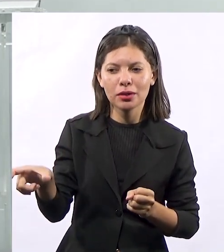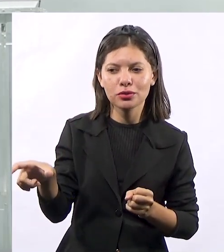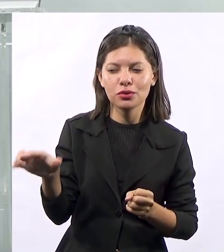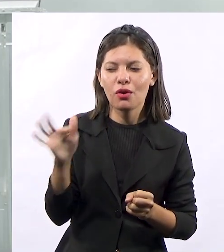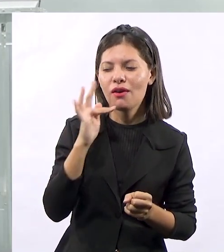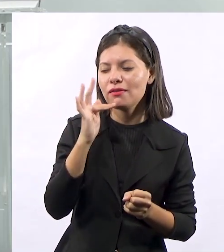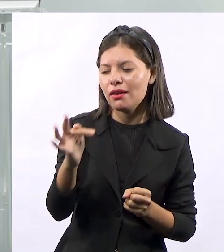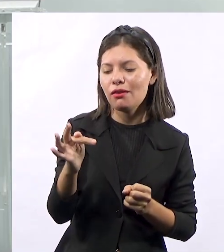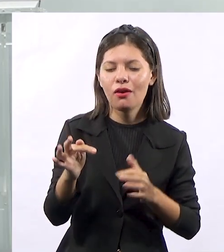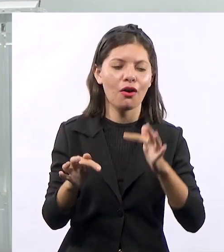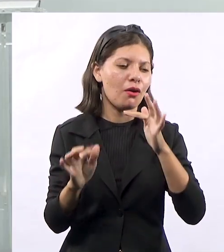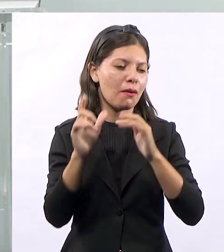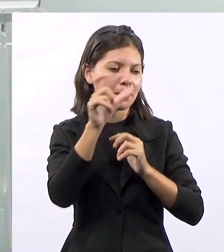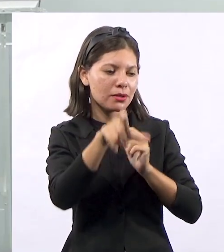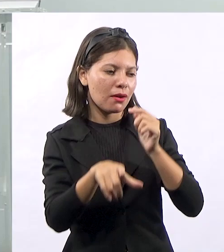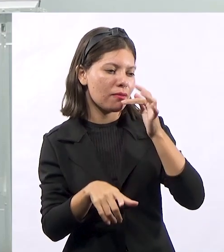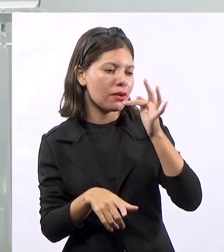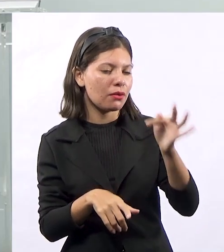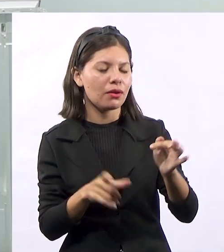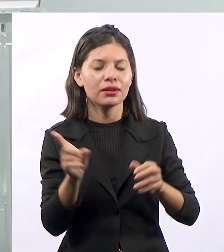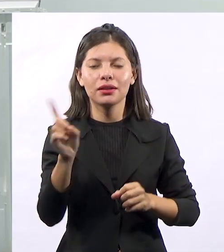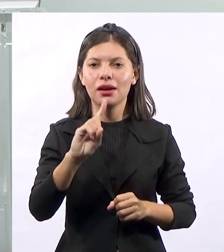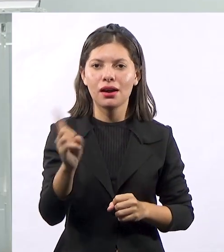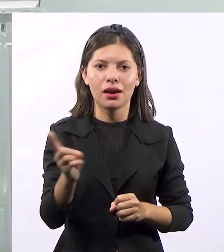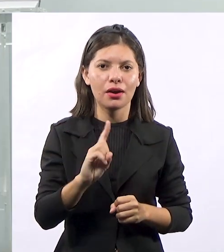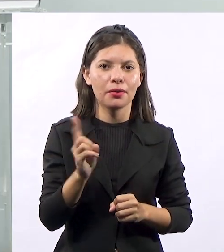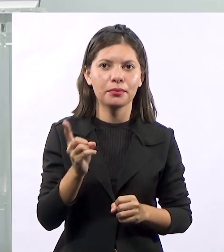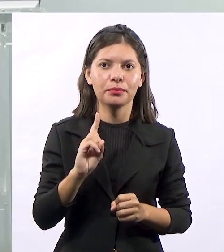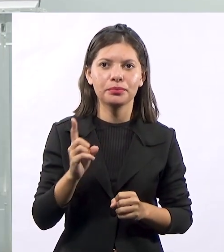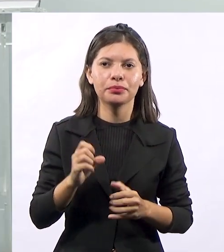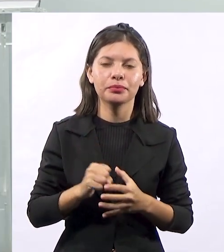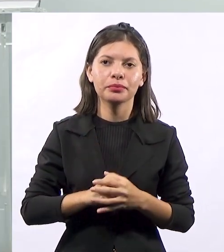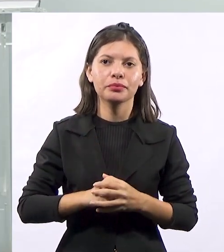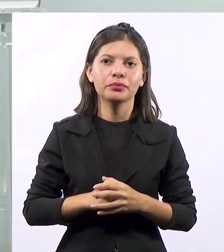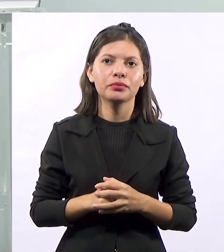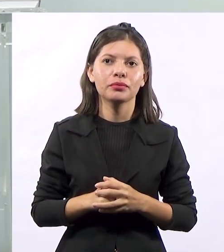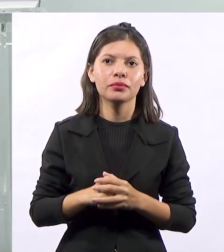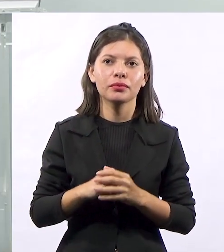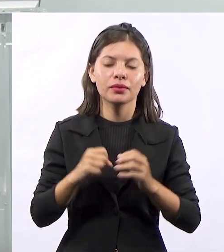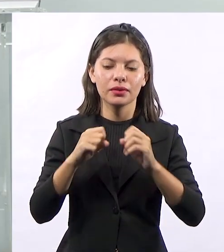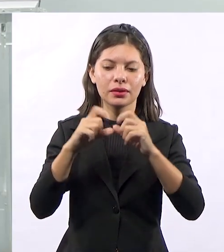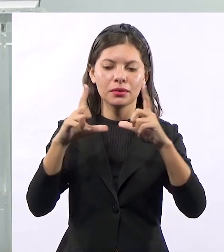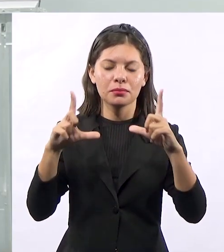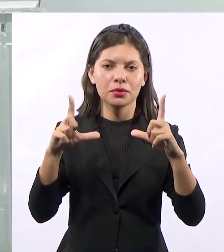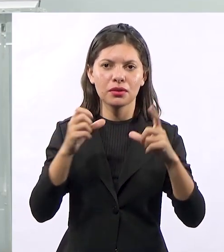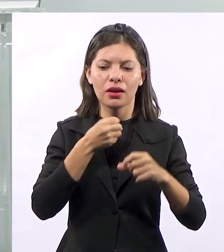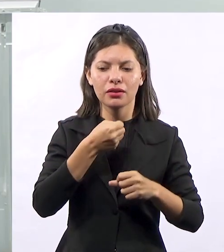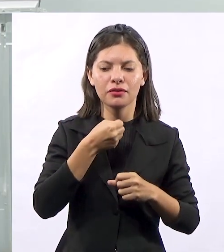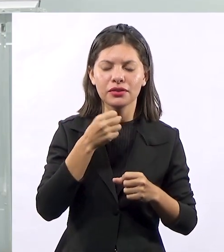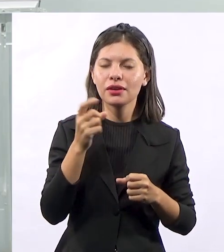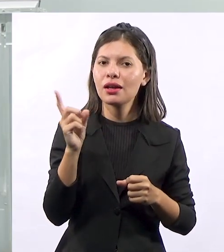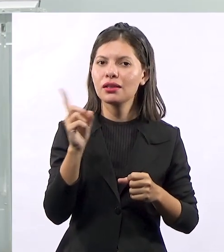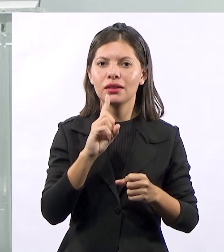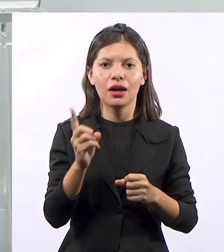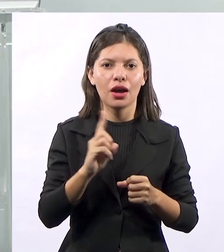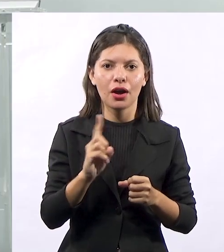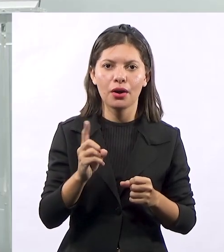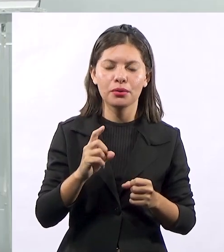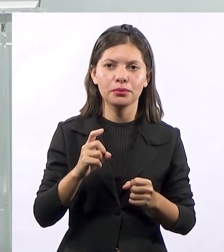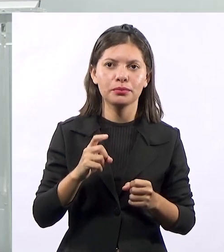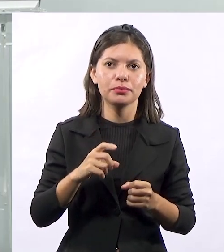disse, que me disse, não é uma reportagem só. Ela tem que ter substância, ela tem que